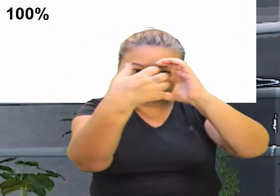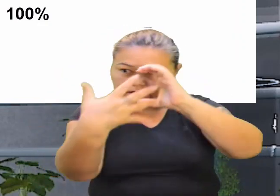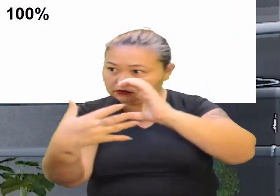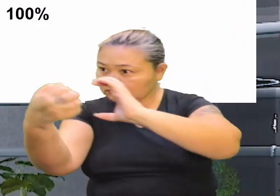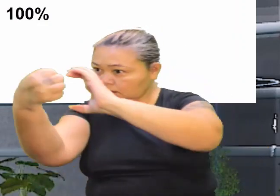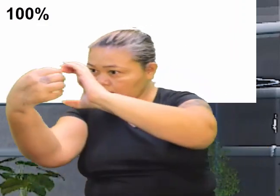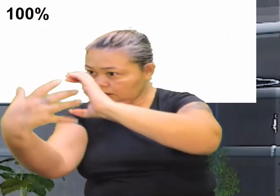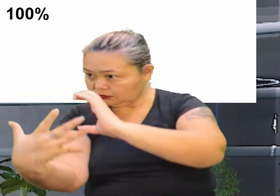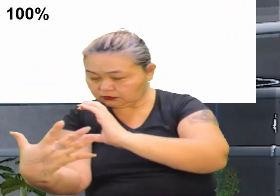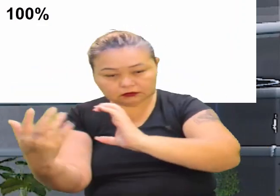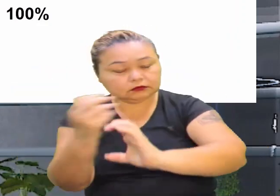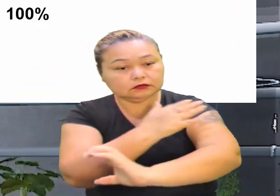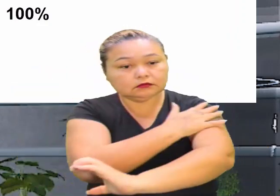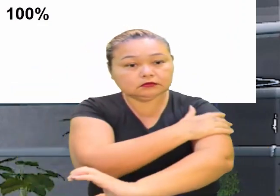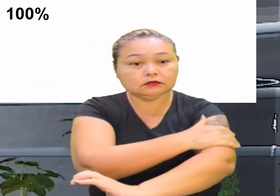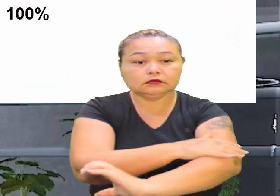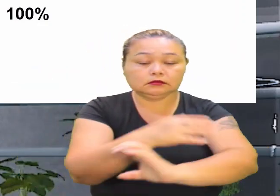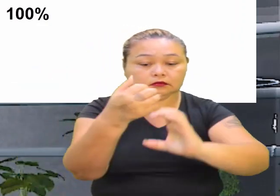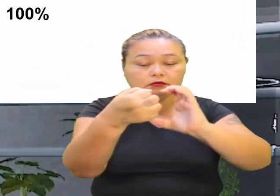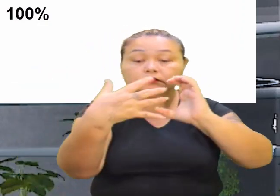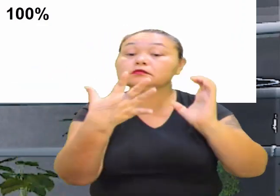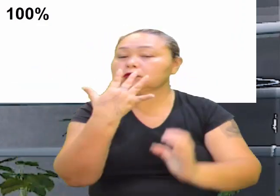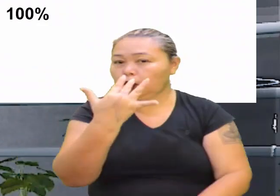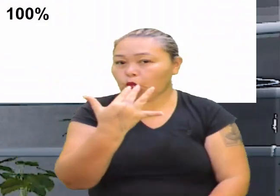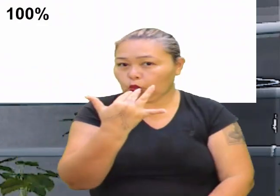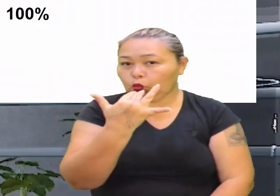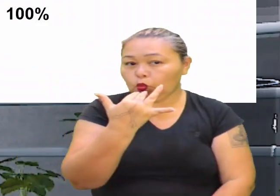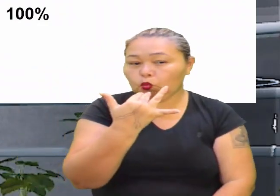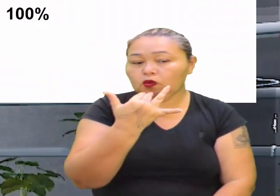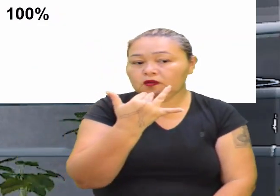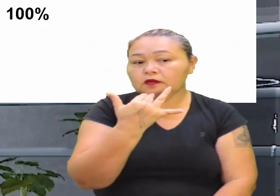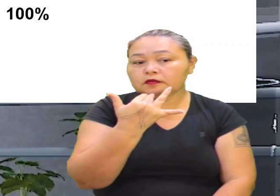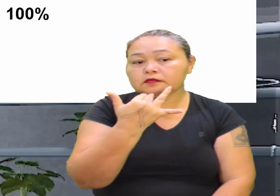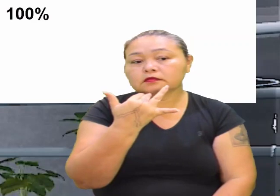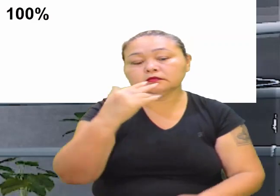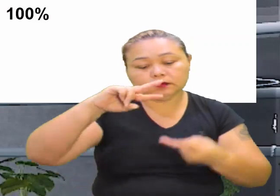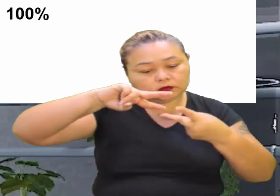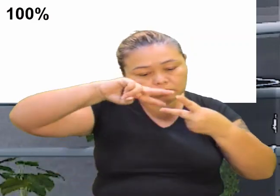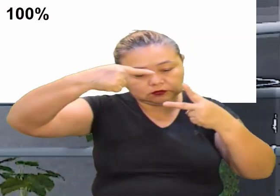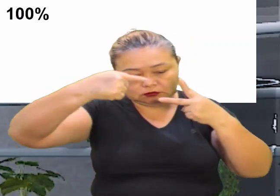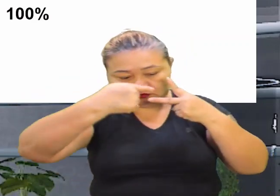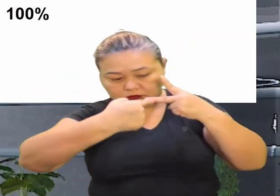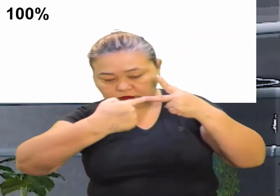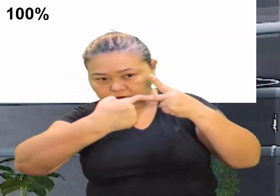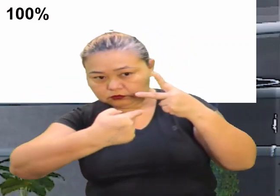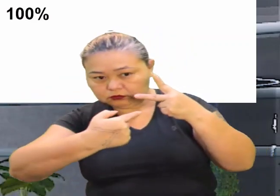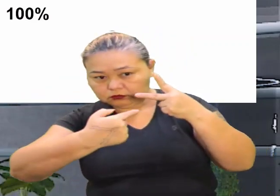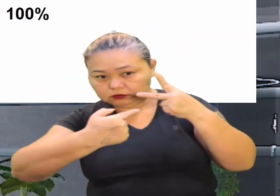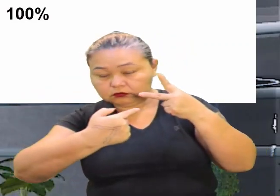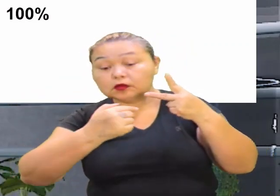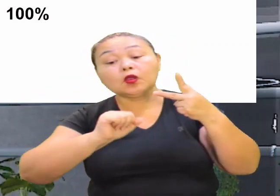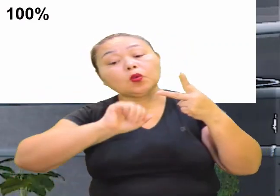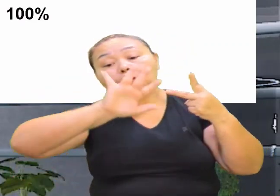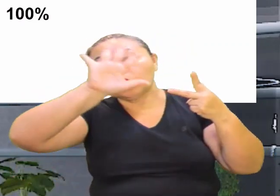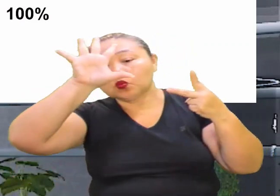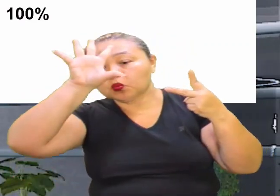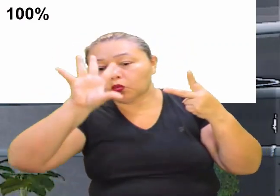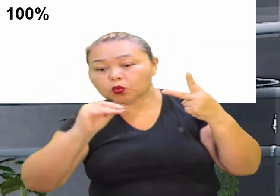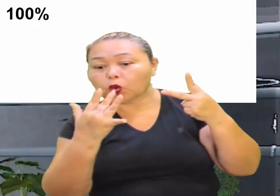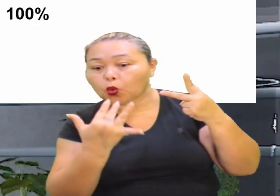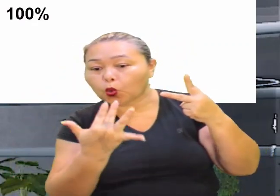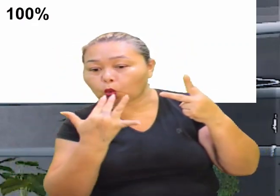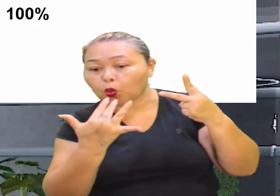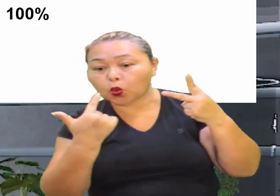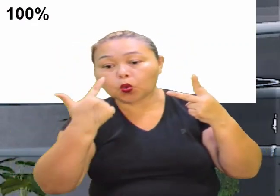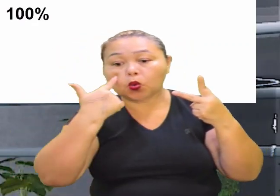o caráter cor, aí os fenótipos, o é cor clara e uma cor escura,